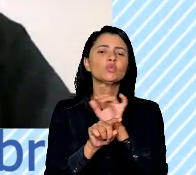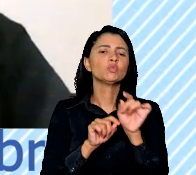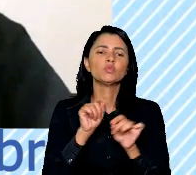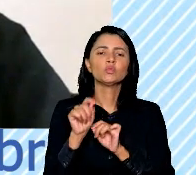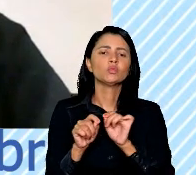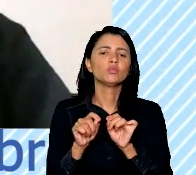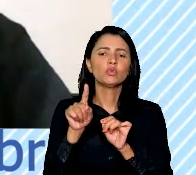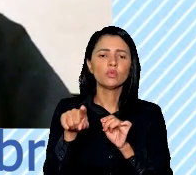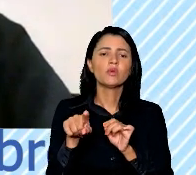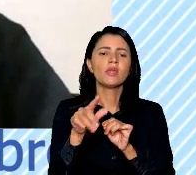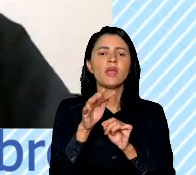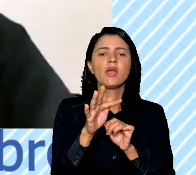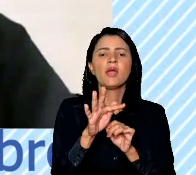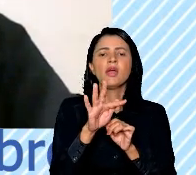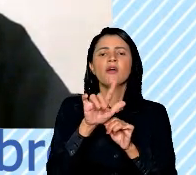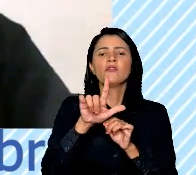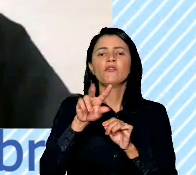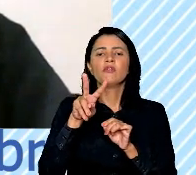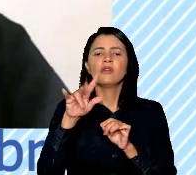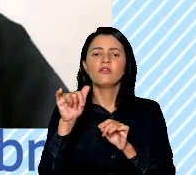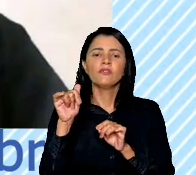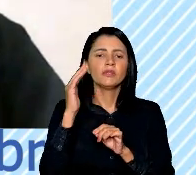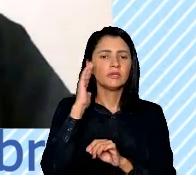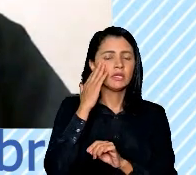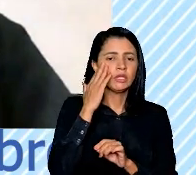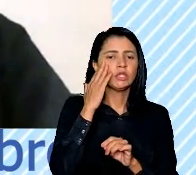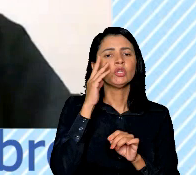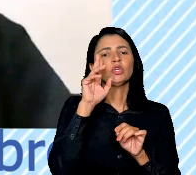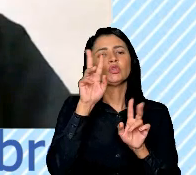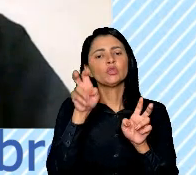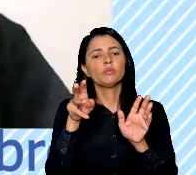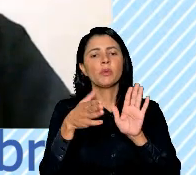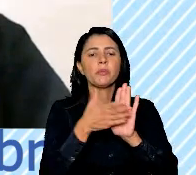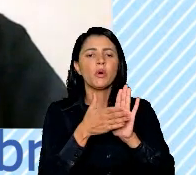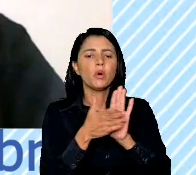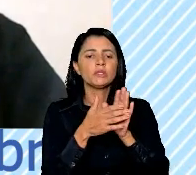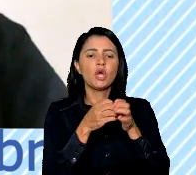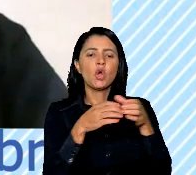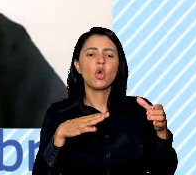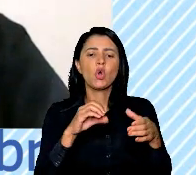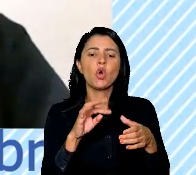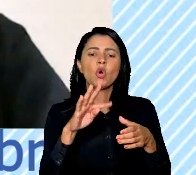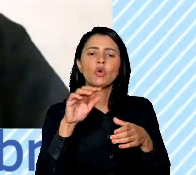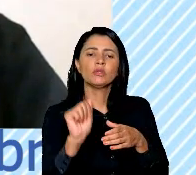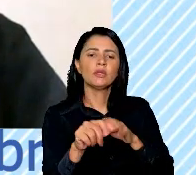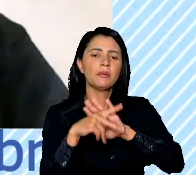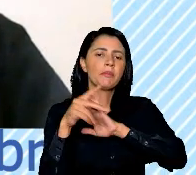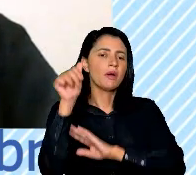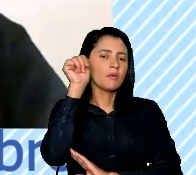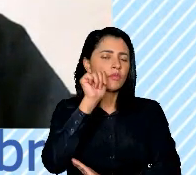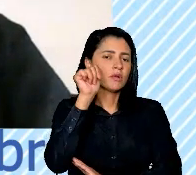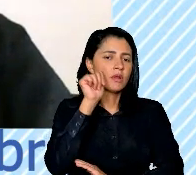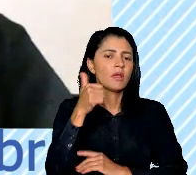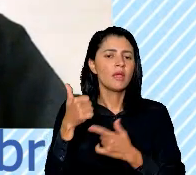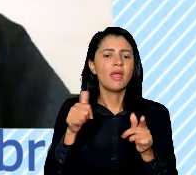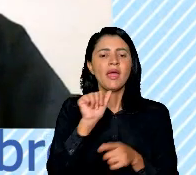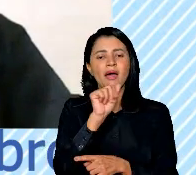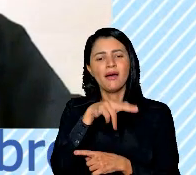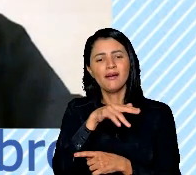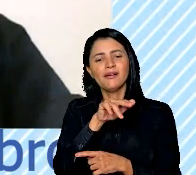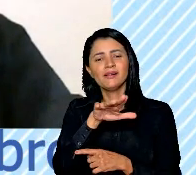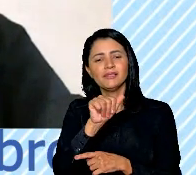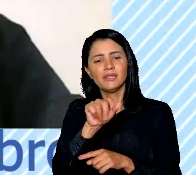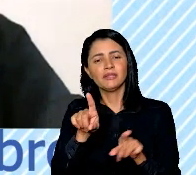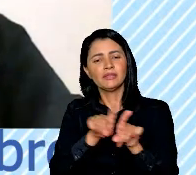a Flávia entende sobre a proposta de cotas de vagas no Parlamento para Mulheres. E a Ana Carolina